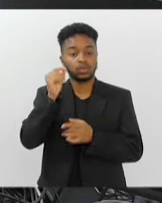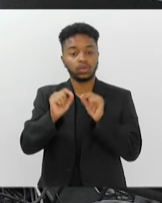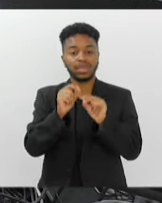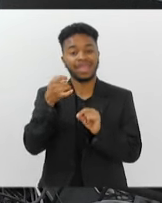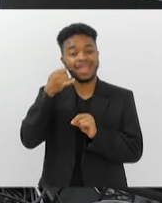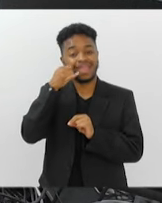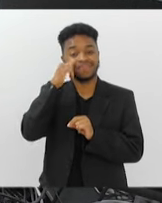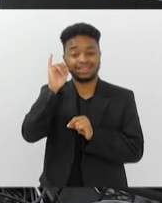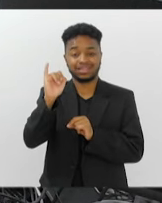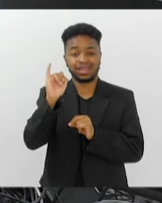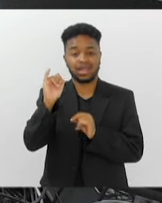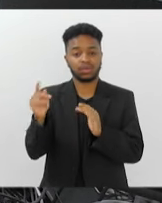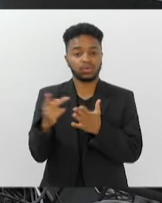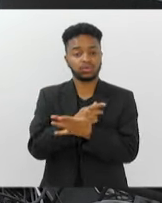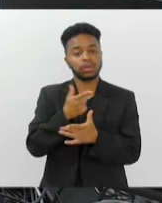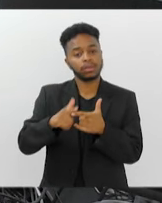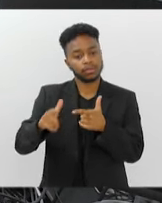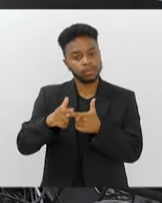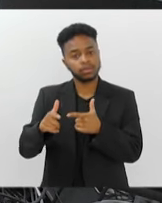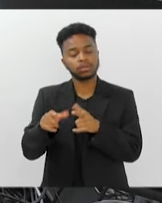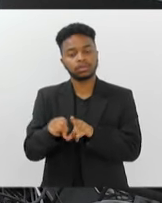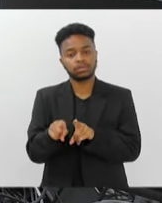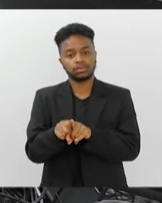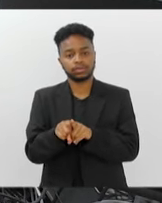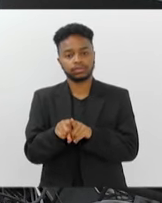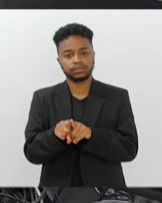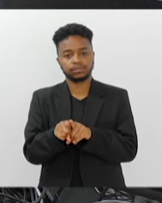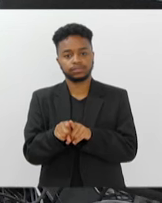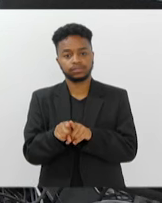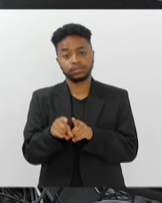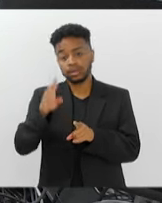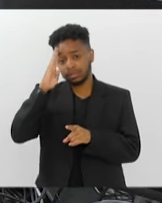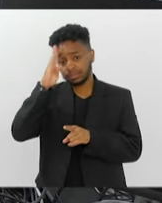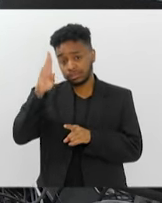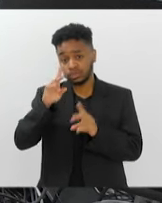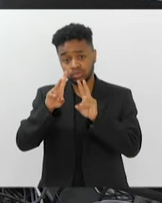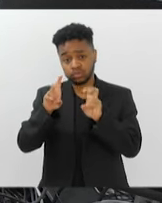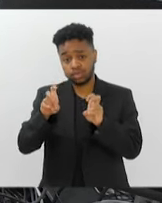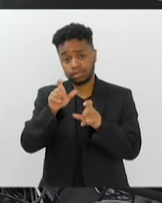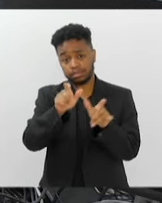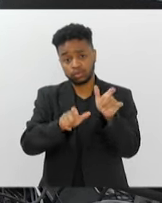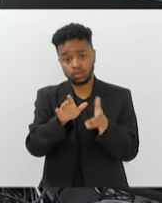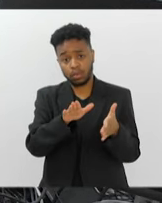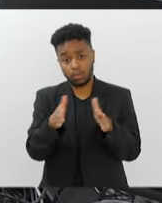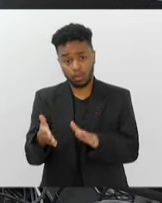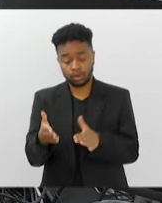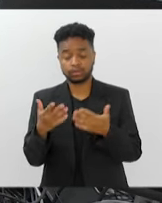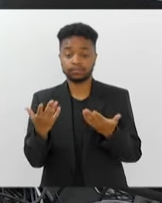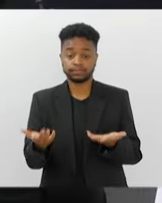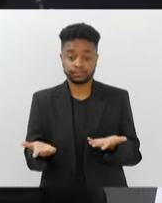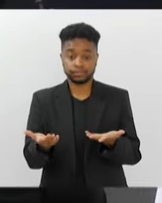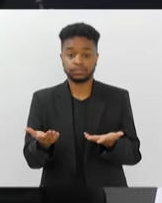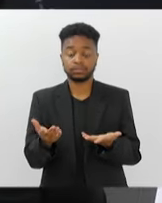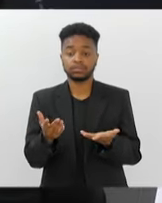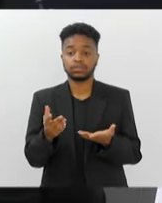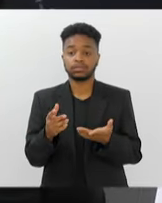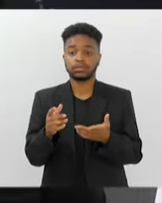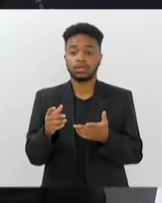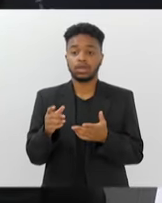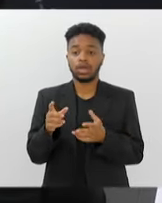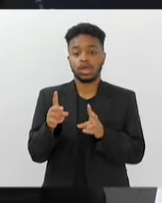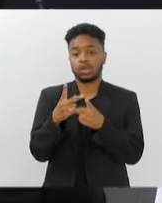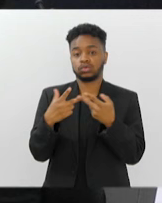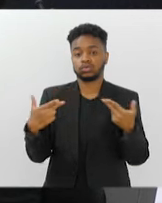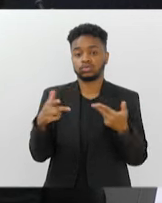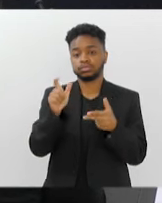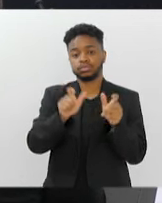prevenir para que nenhuma tragédia aconteça ainda mais tratando de Fatalidade Pô então essa narrativa que vão tentar criar cai